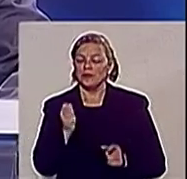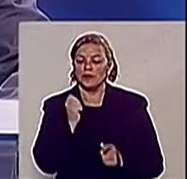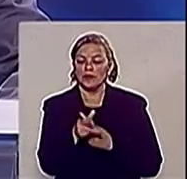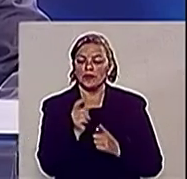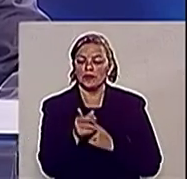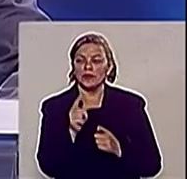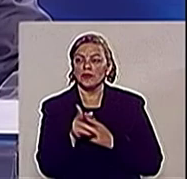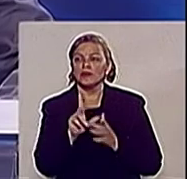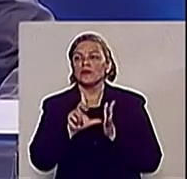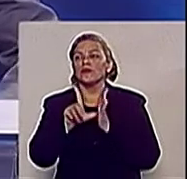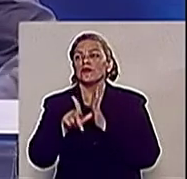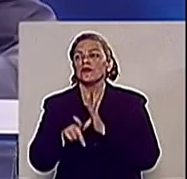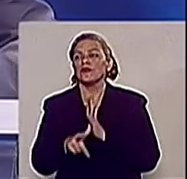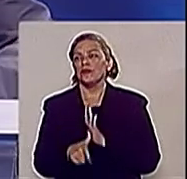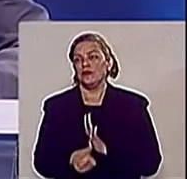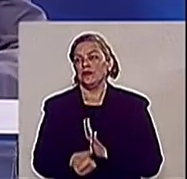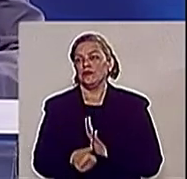meses.